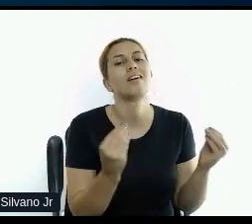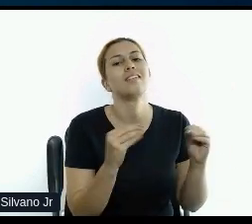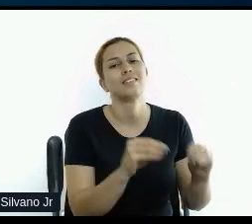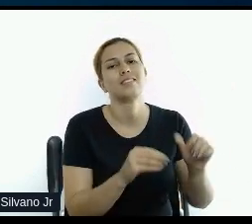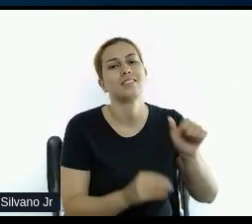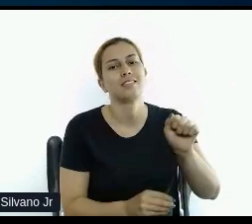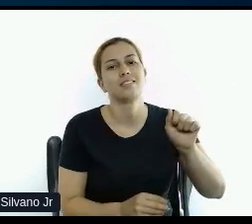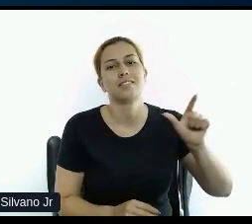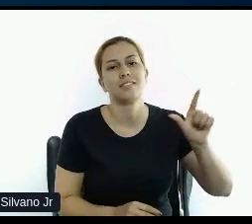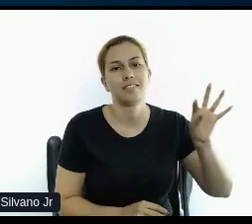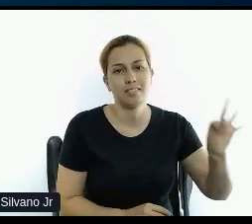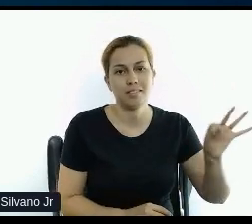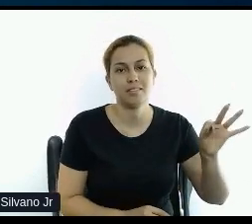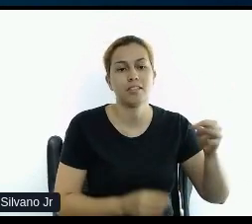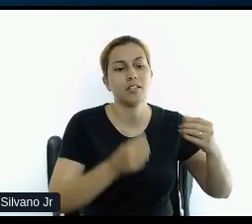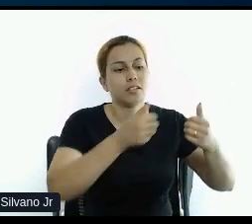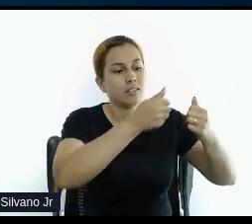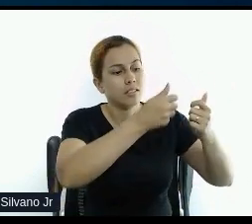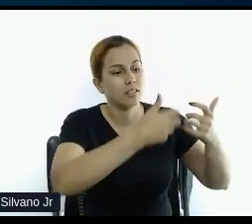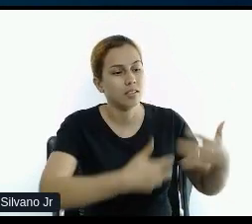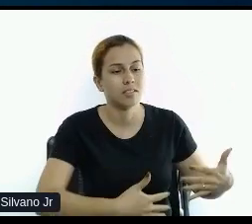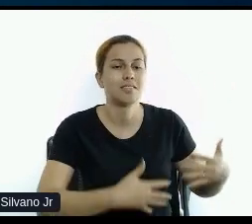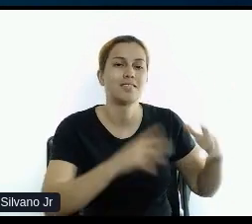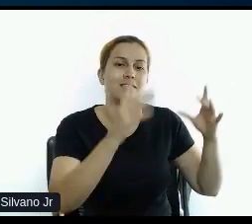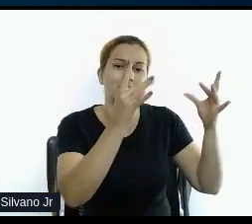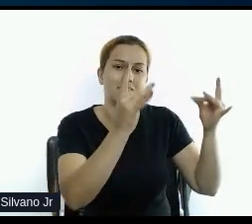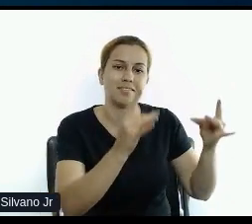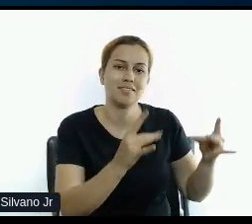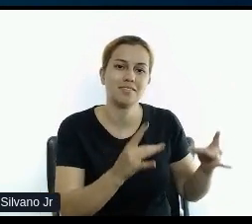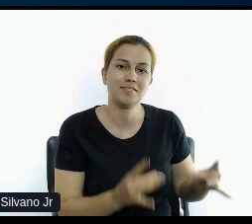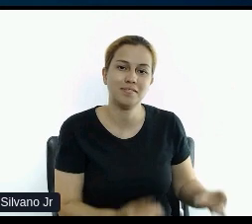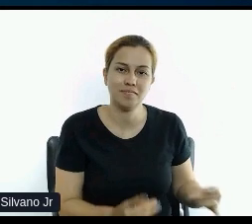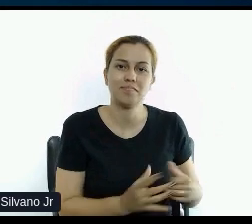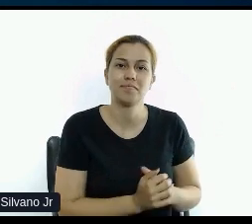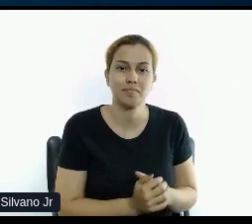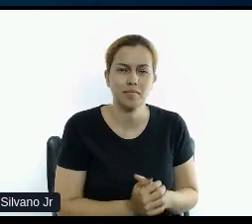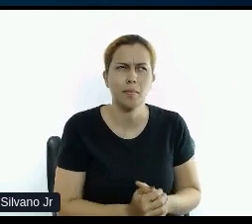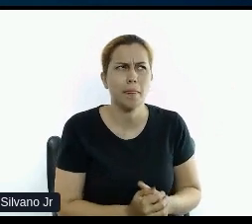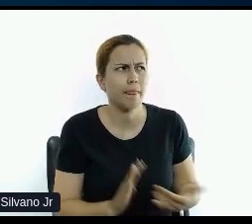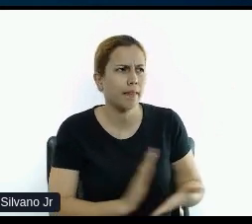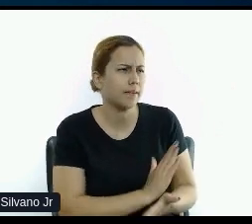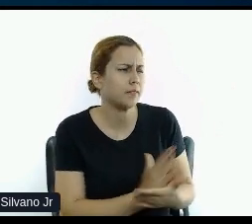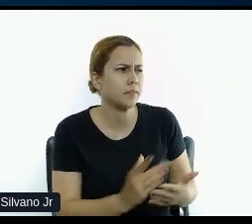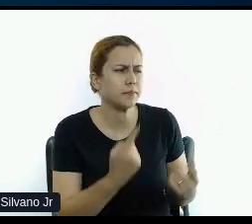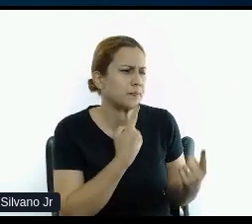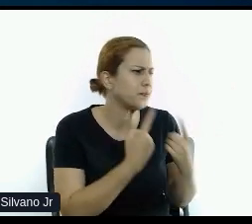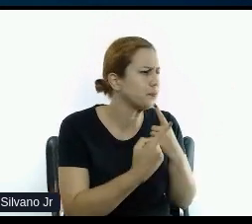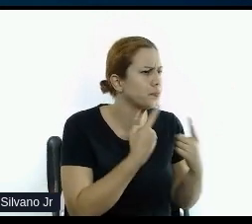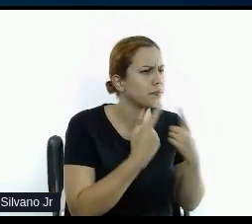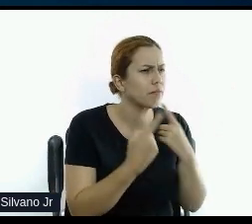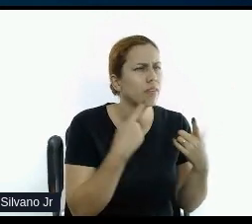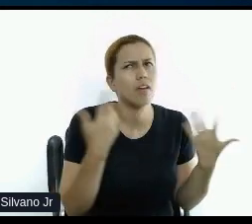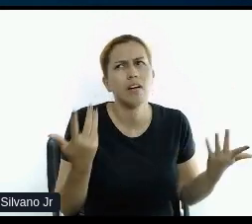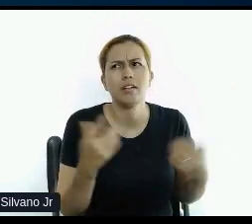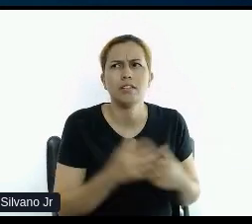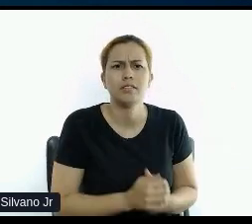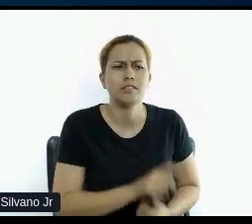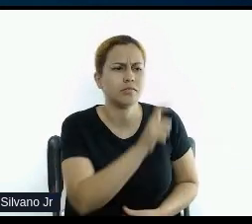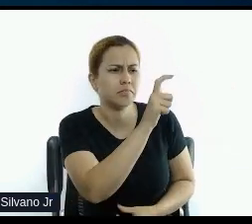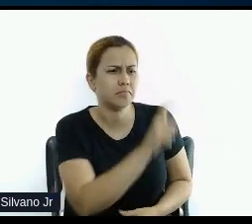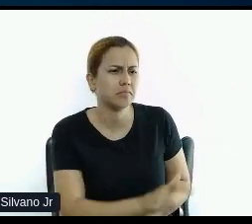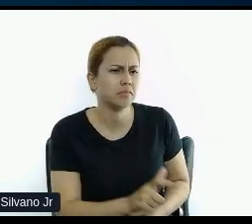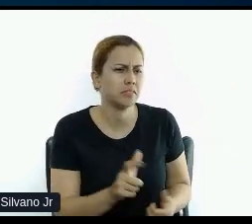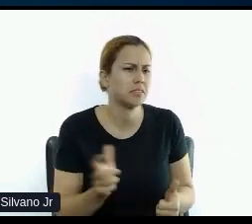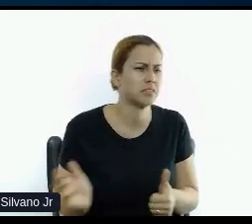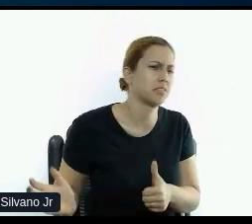o texto ali, né? E aí entra sempre aquele ponto de discussão. Os seres humanos serão totalmente